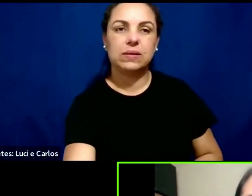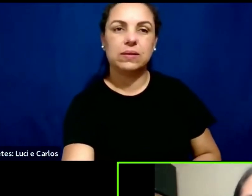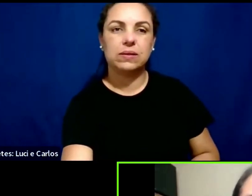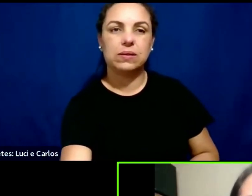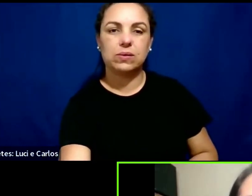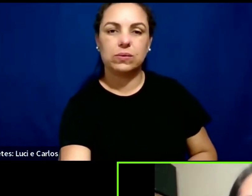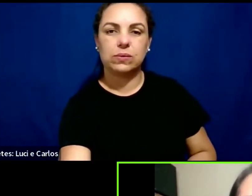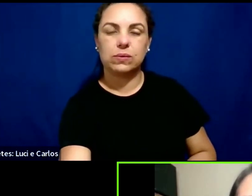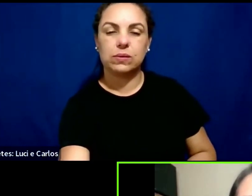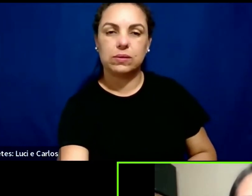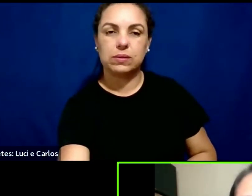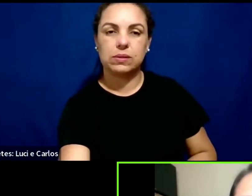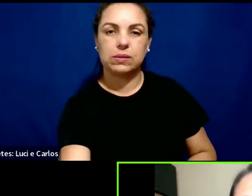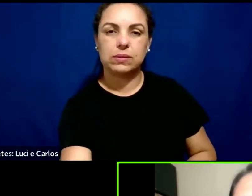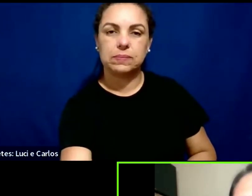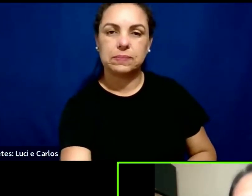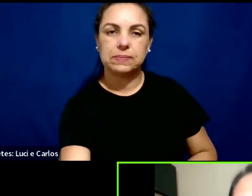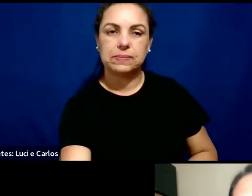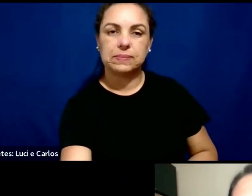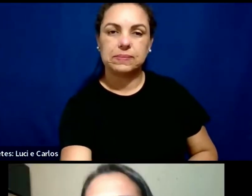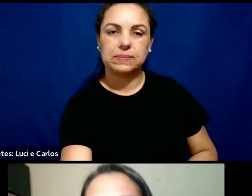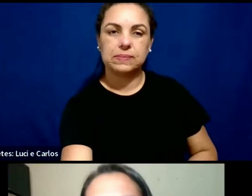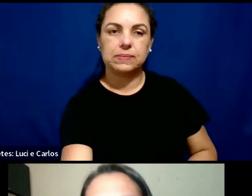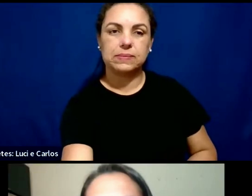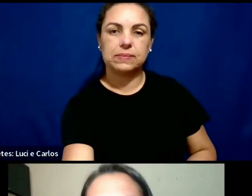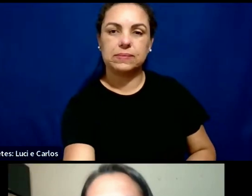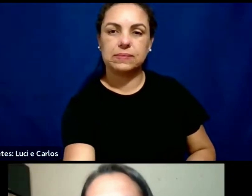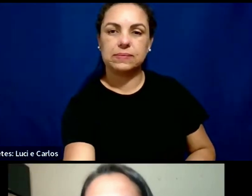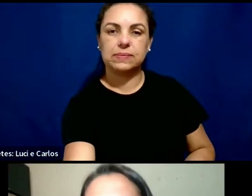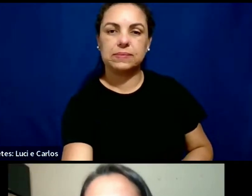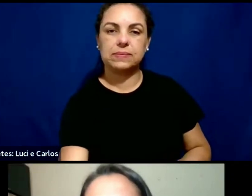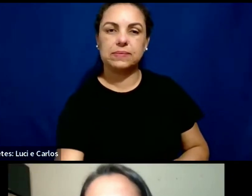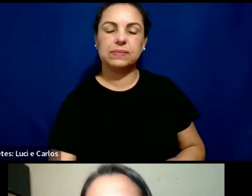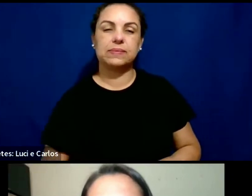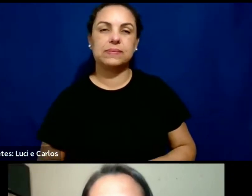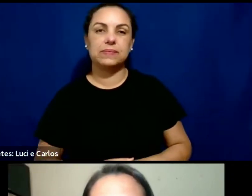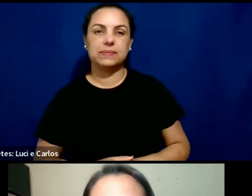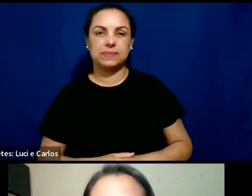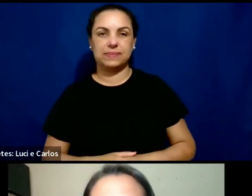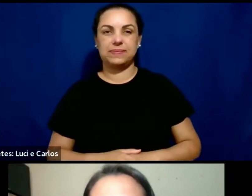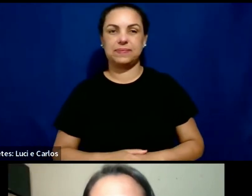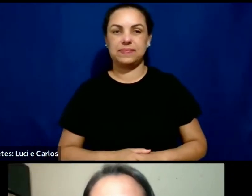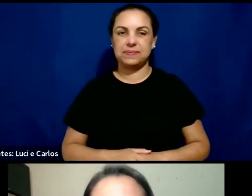Consegue? Isso, ela já está aí, ó. Mãozinha levantada.